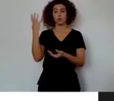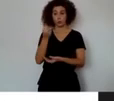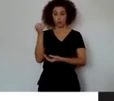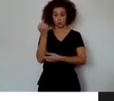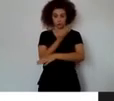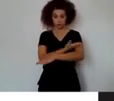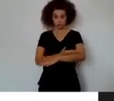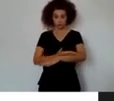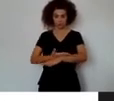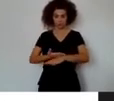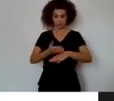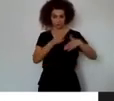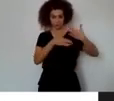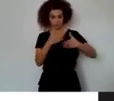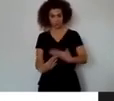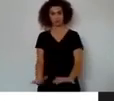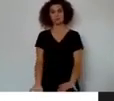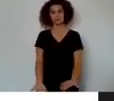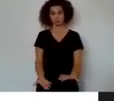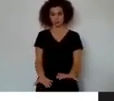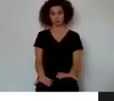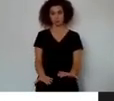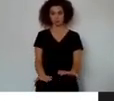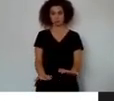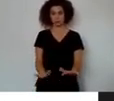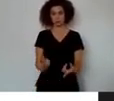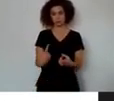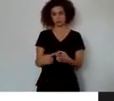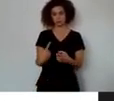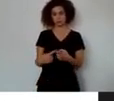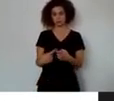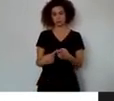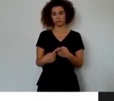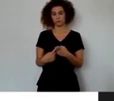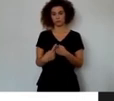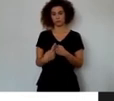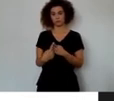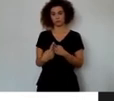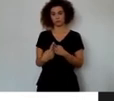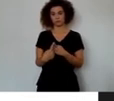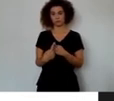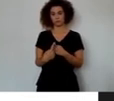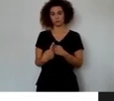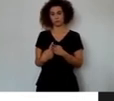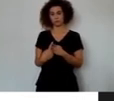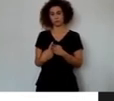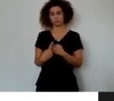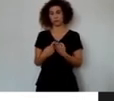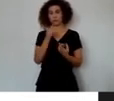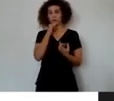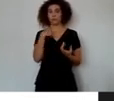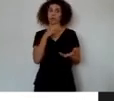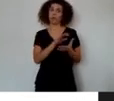vezes a gente está fazendo essa roda girar. Está fazendo essa roda girar porque é nesse sentido, né? Vou clarear a família, talvez já tenha